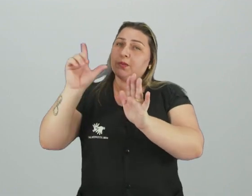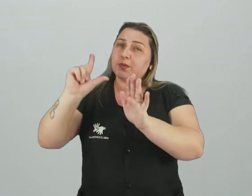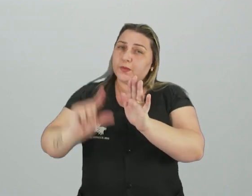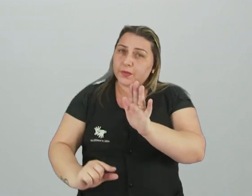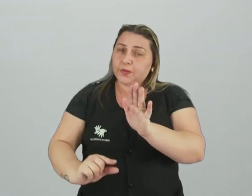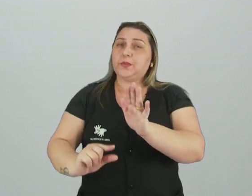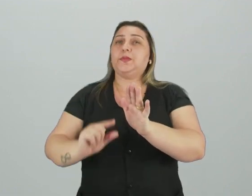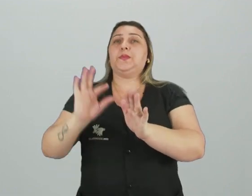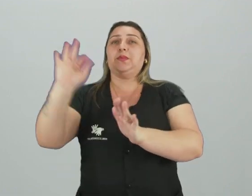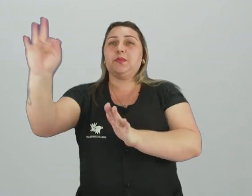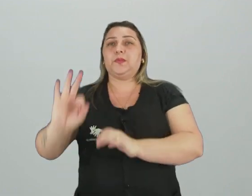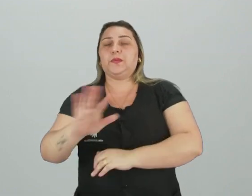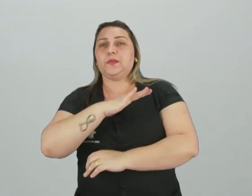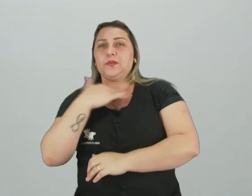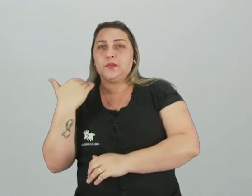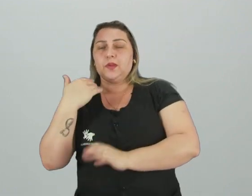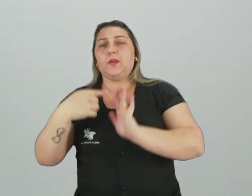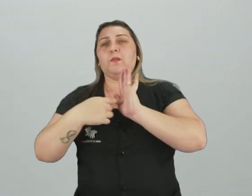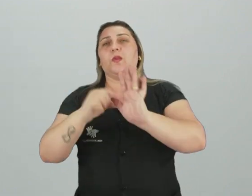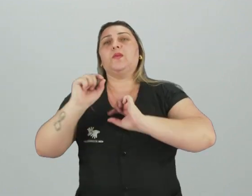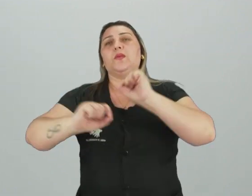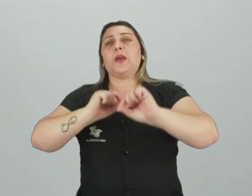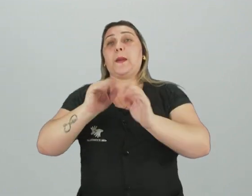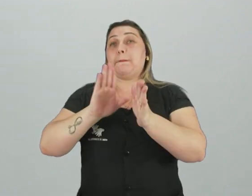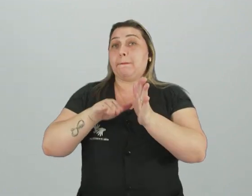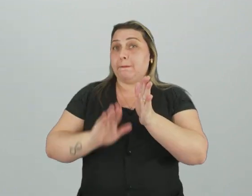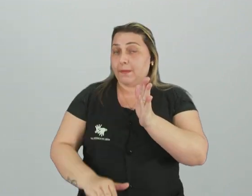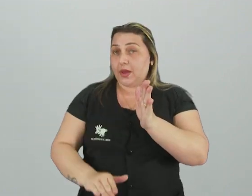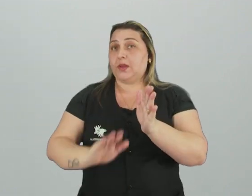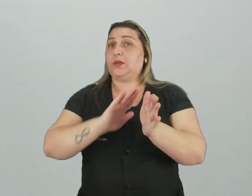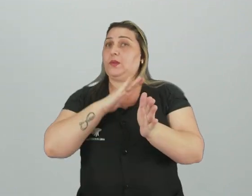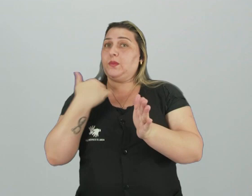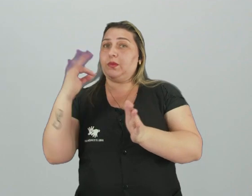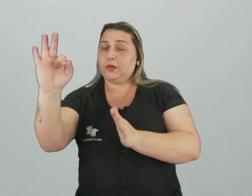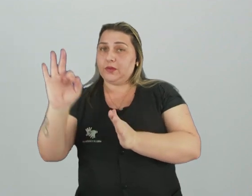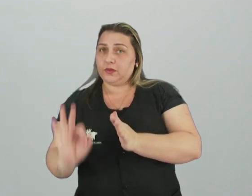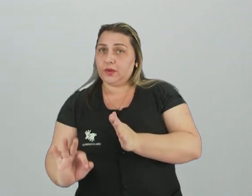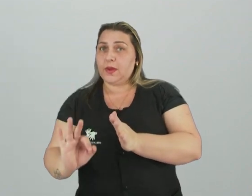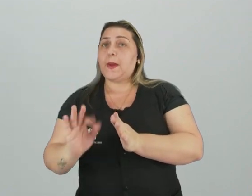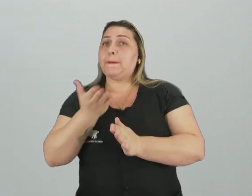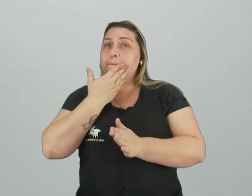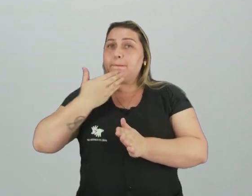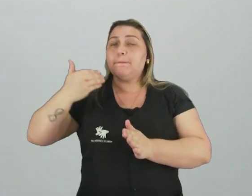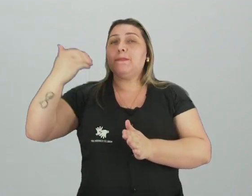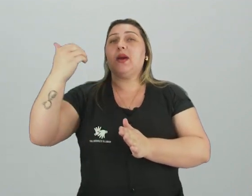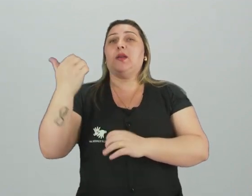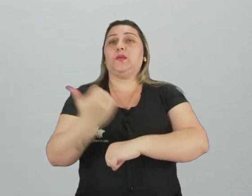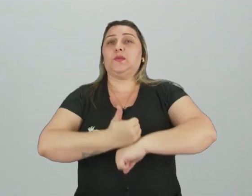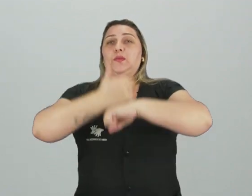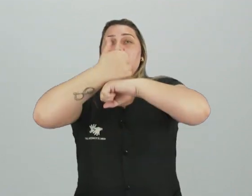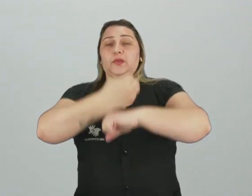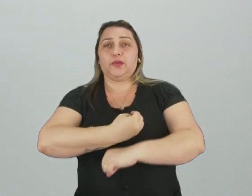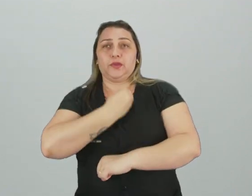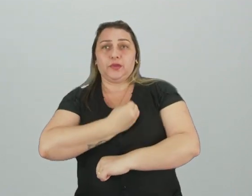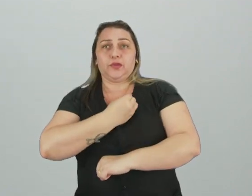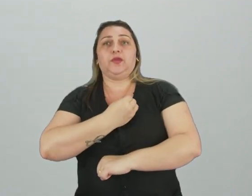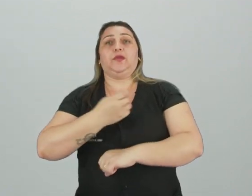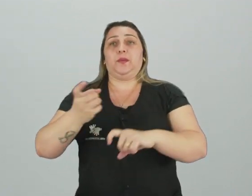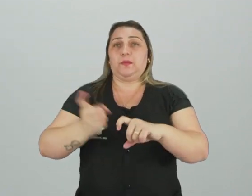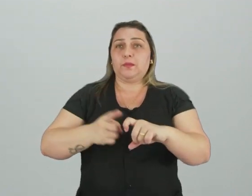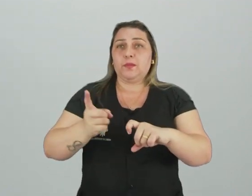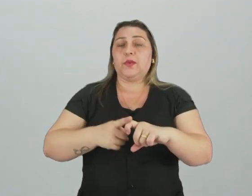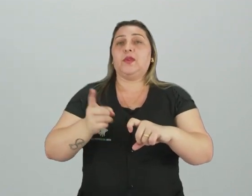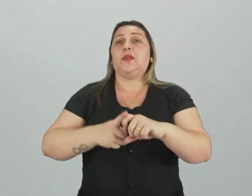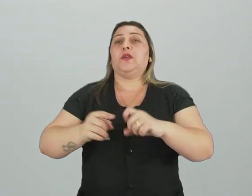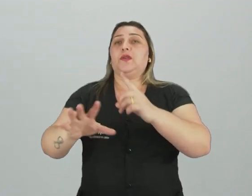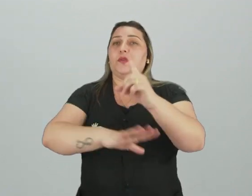de mortalidade. Isso indica que, quanto menor a taxa de mortalidade, melhor são as condições médico-sanitárias e